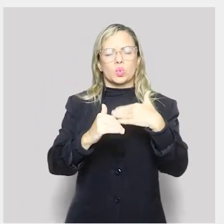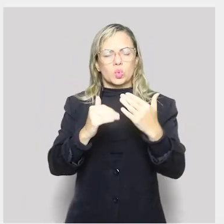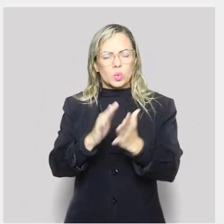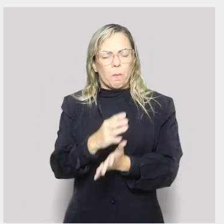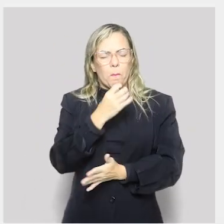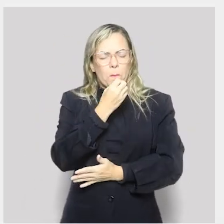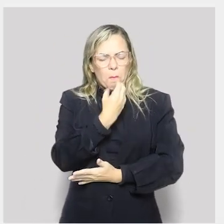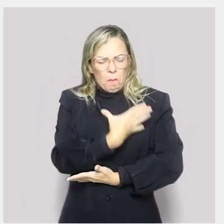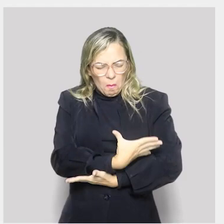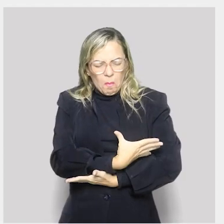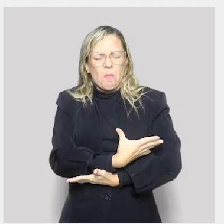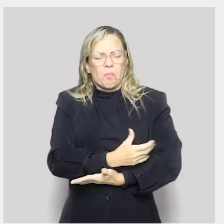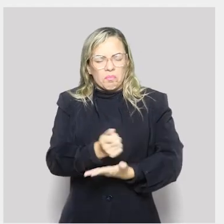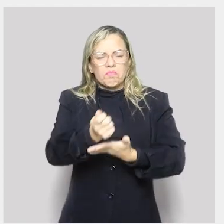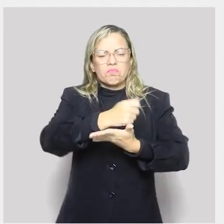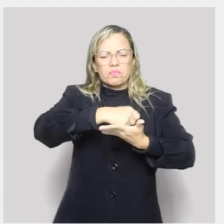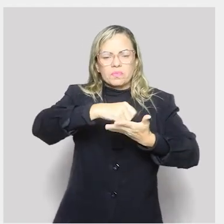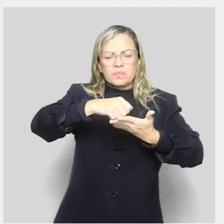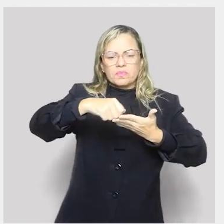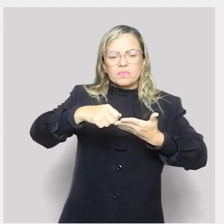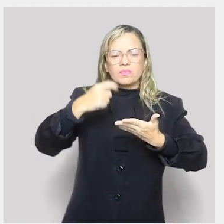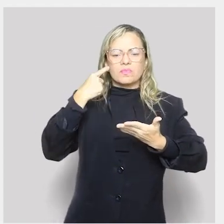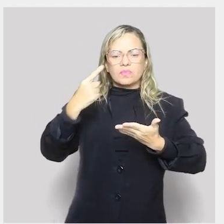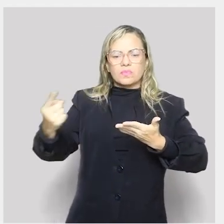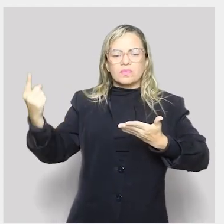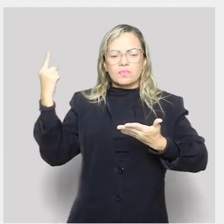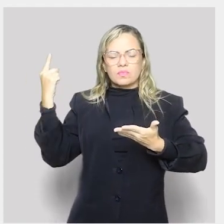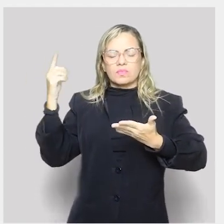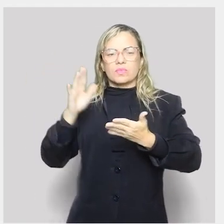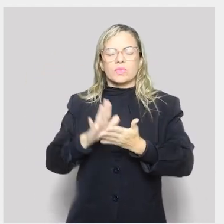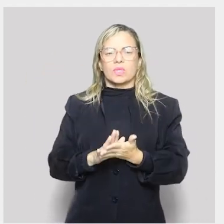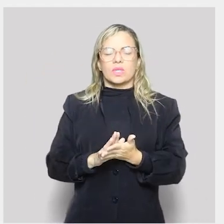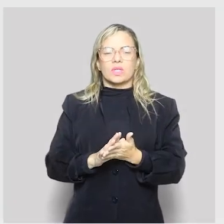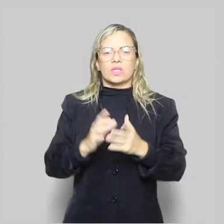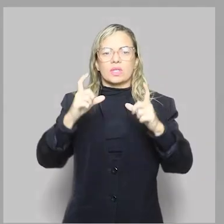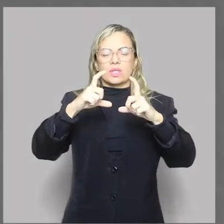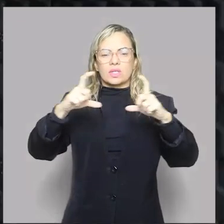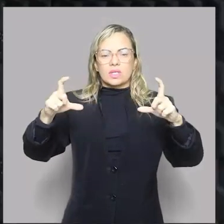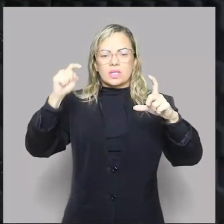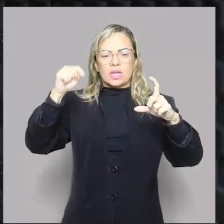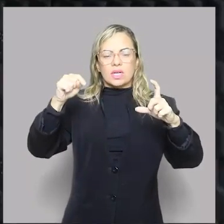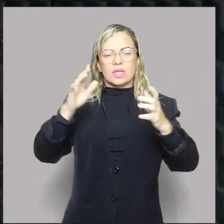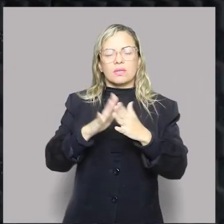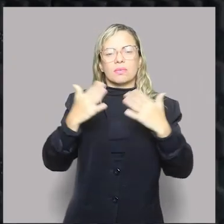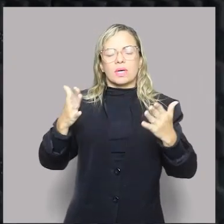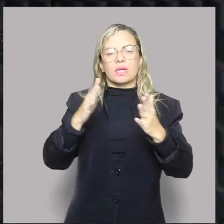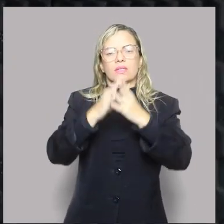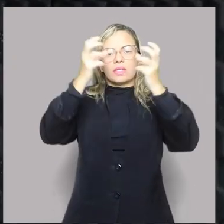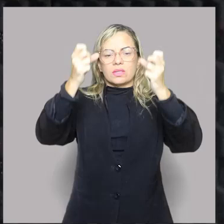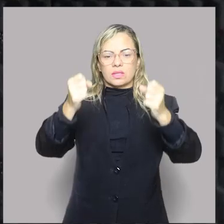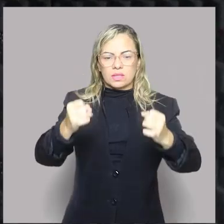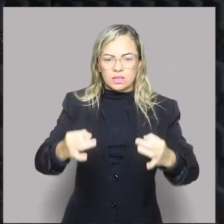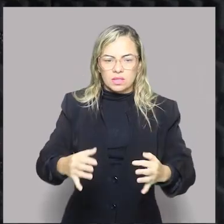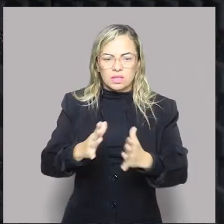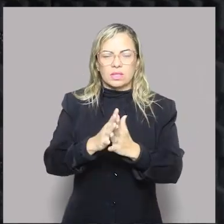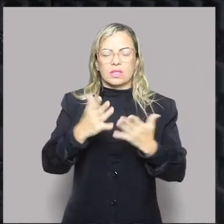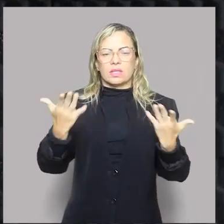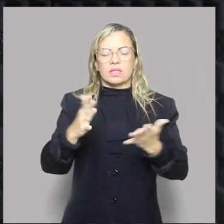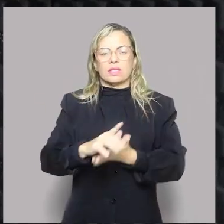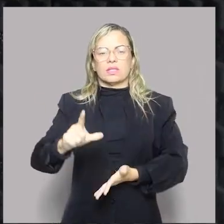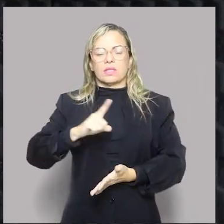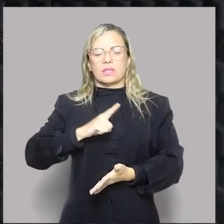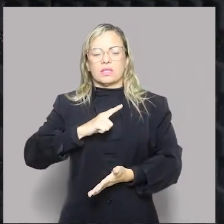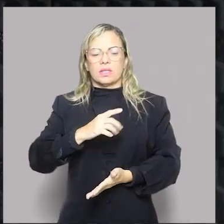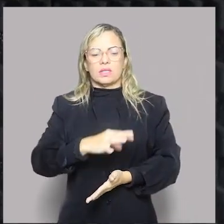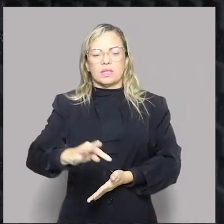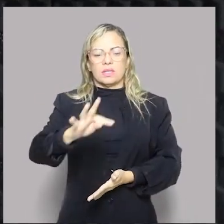nível altíssimo de informações, de referências literárias, de associações históricas, manter tudo isso é o suficiente